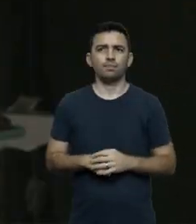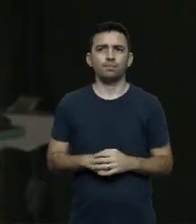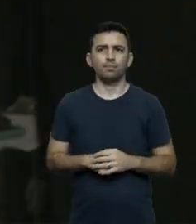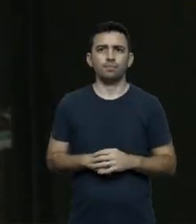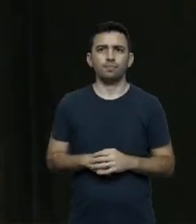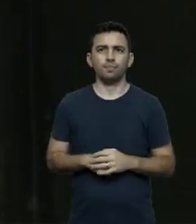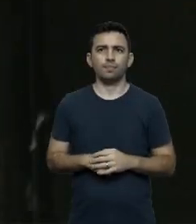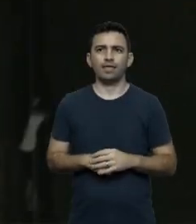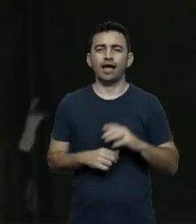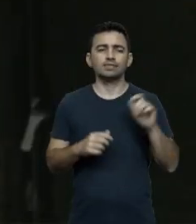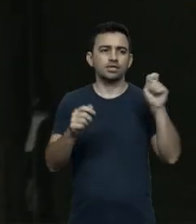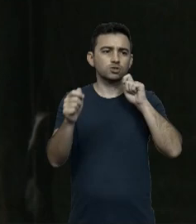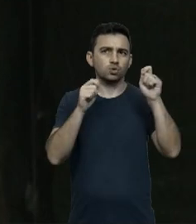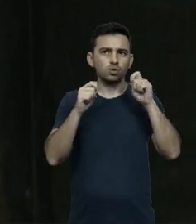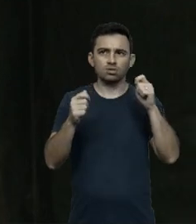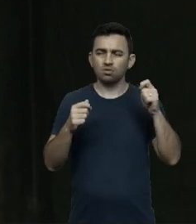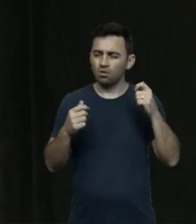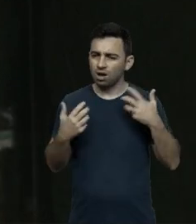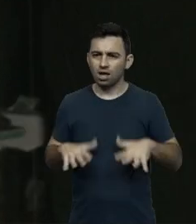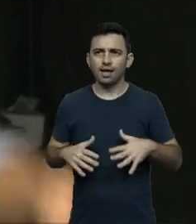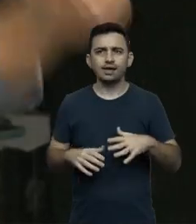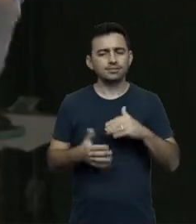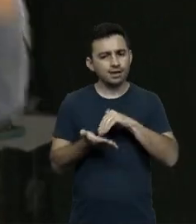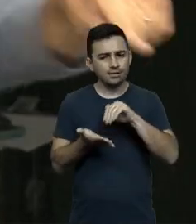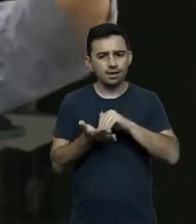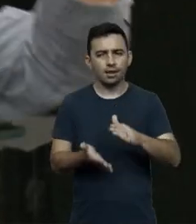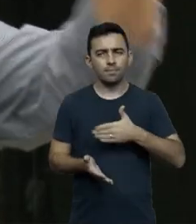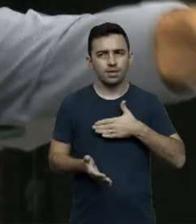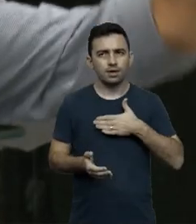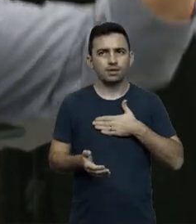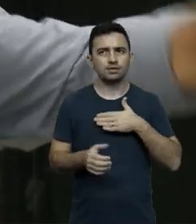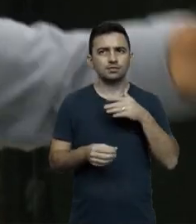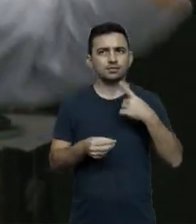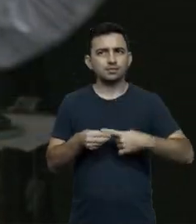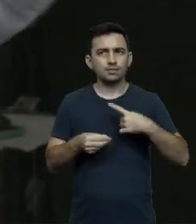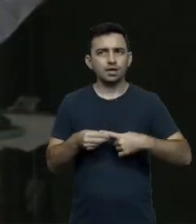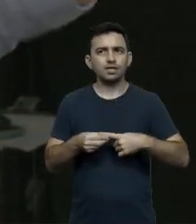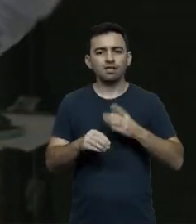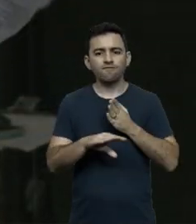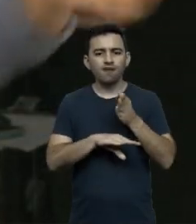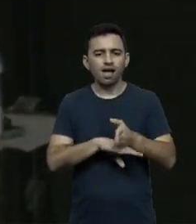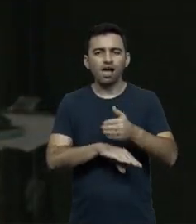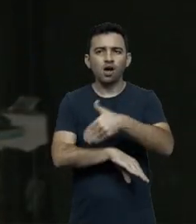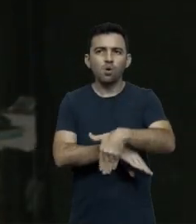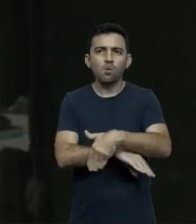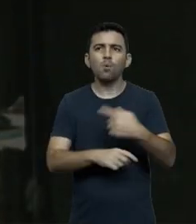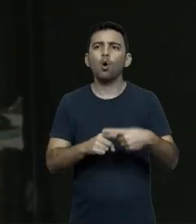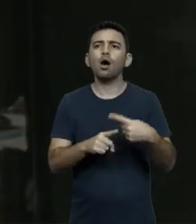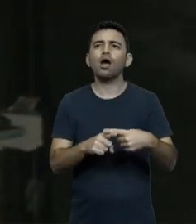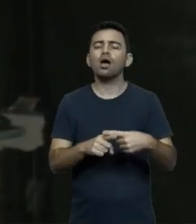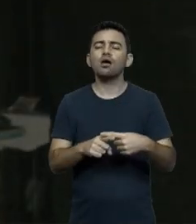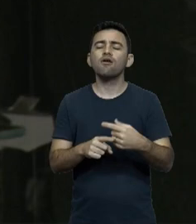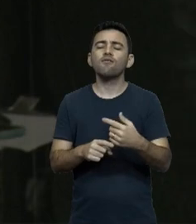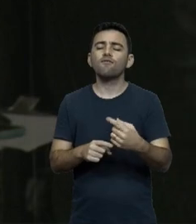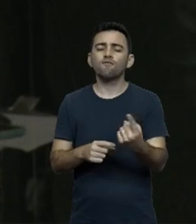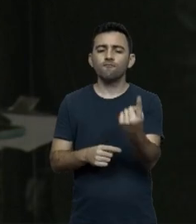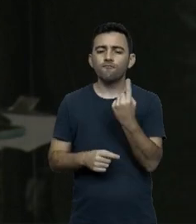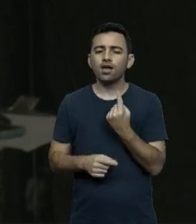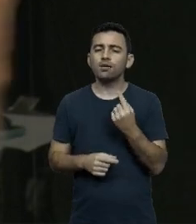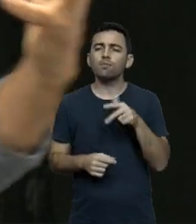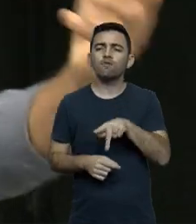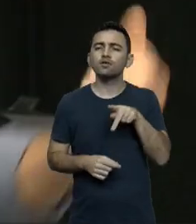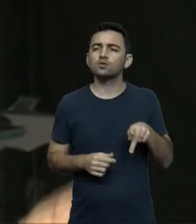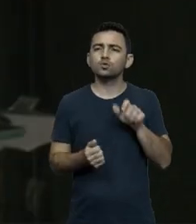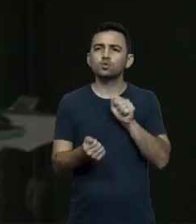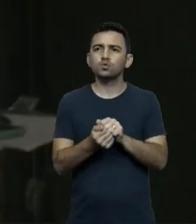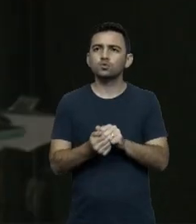o acessório nós queremos o secretário da minha cidade lá ele vai na rua porque que não vai na frente dos professores